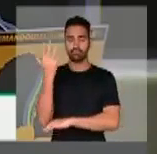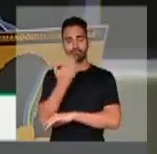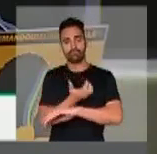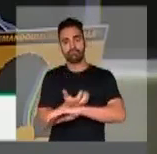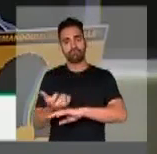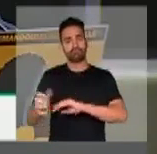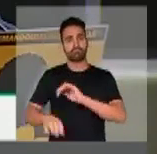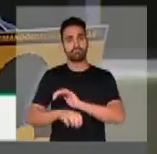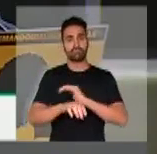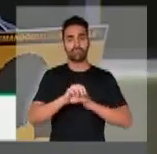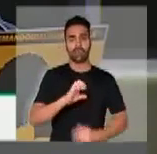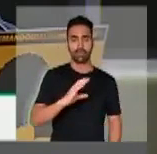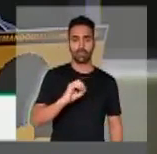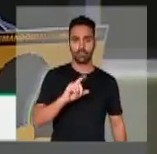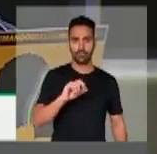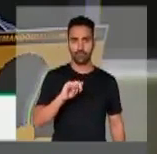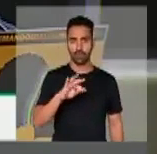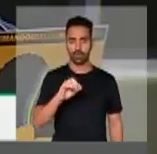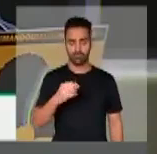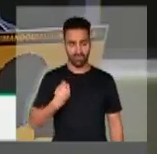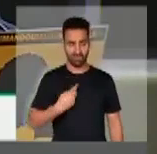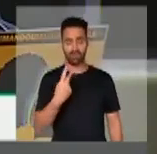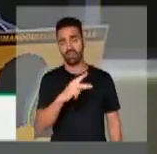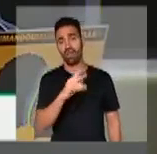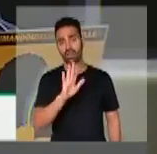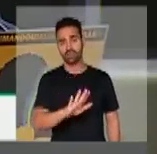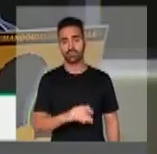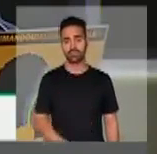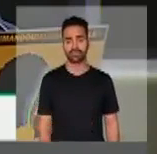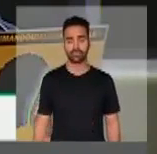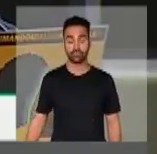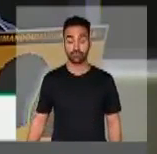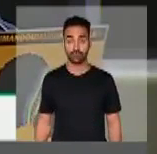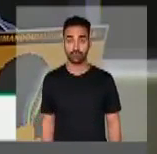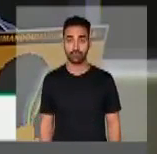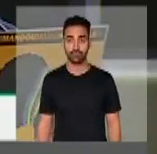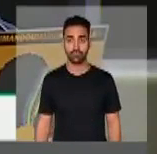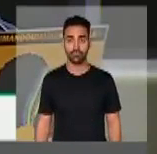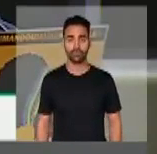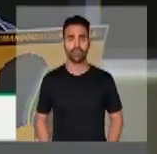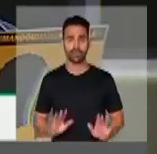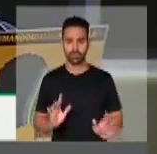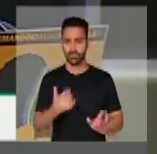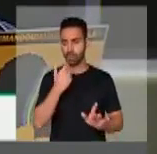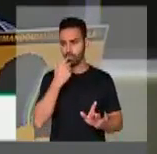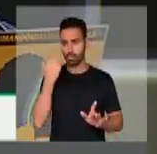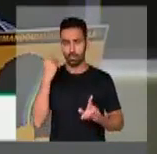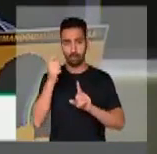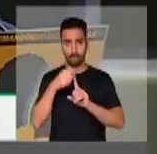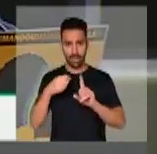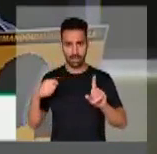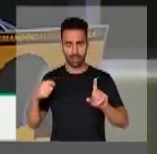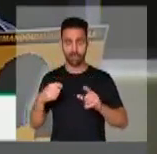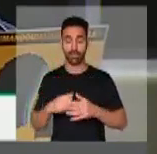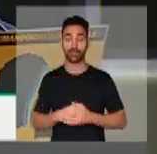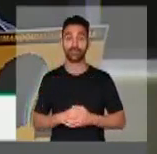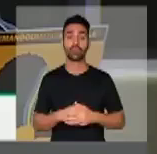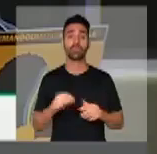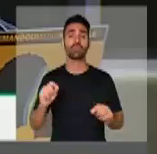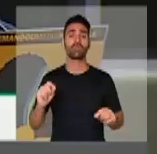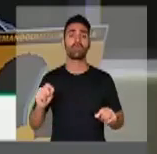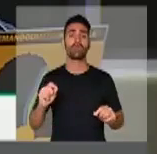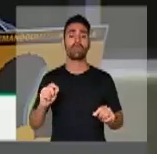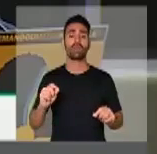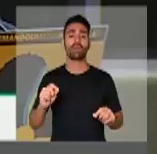da Marielle. A pergunta que foi feita há alguns meses era: